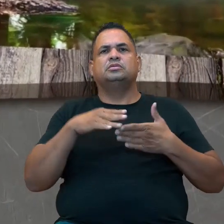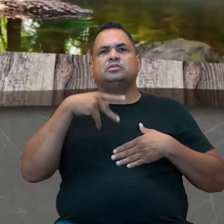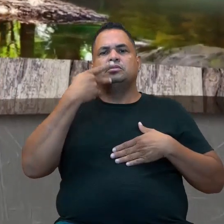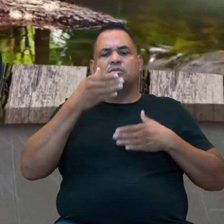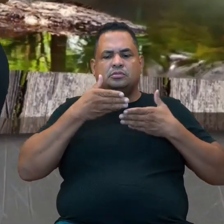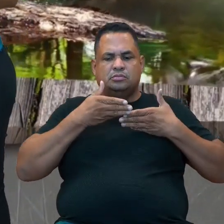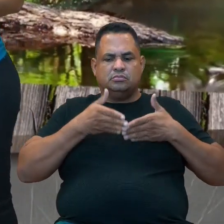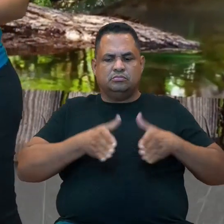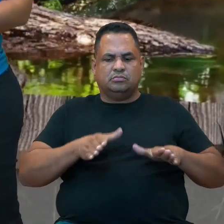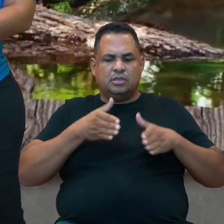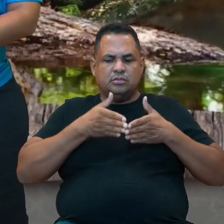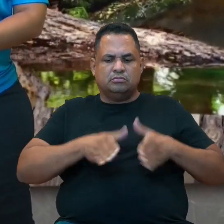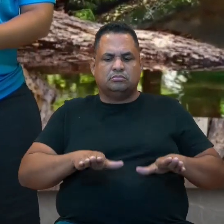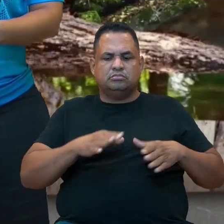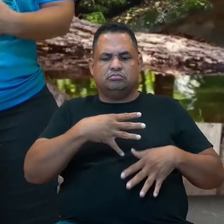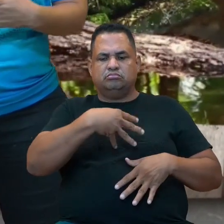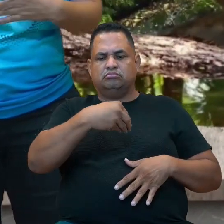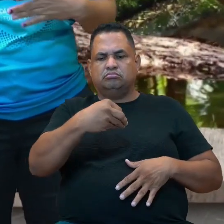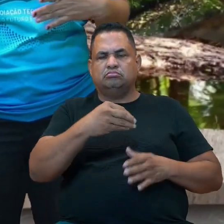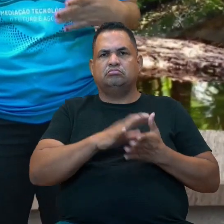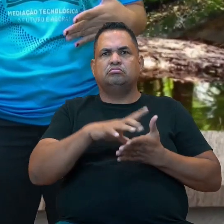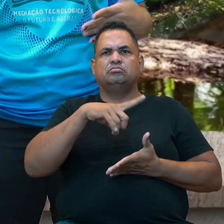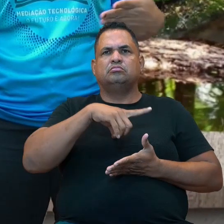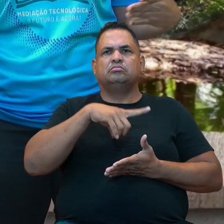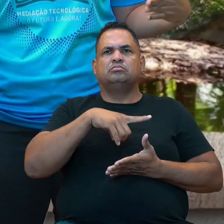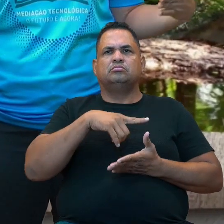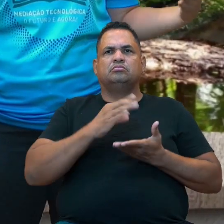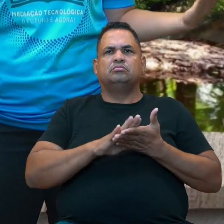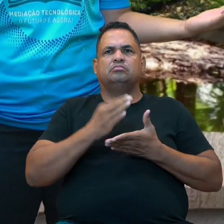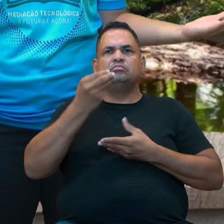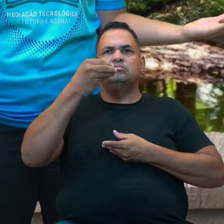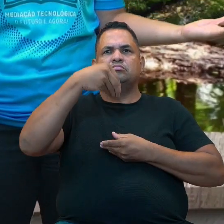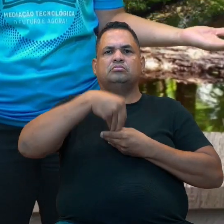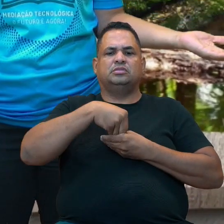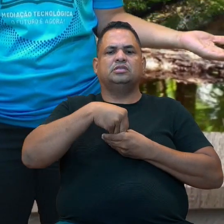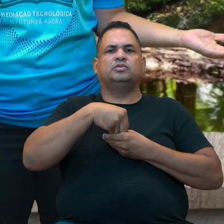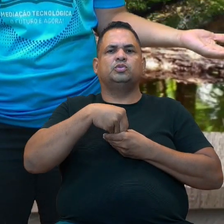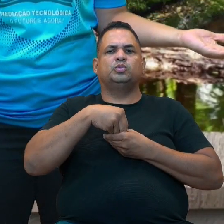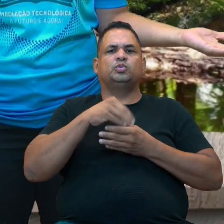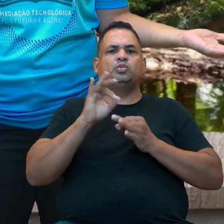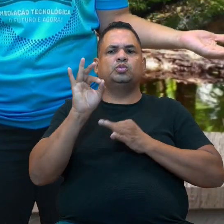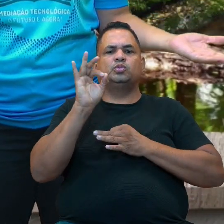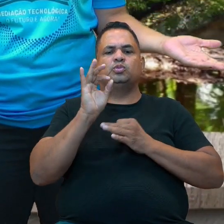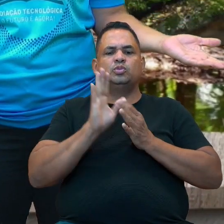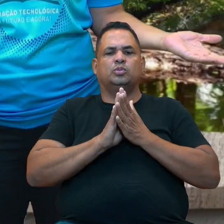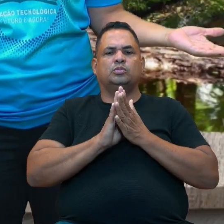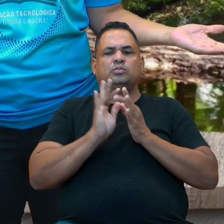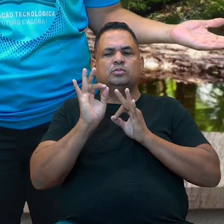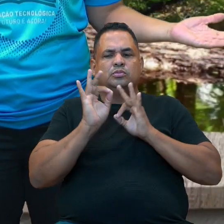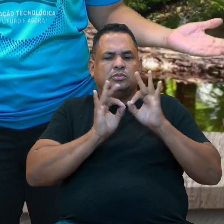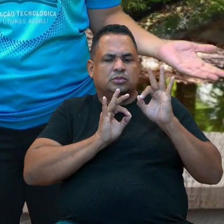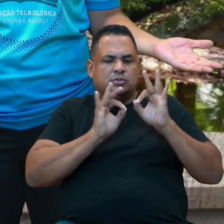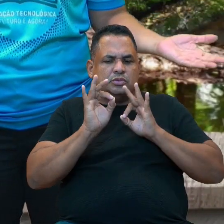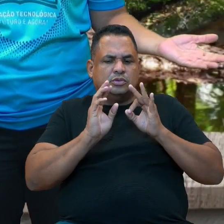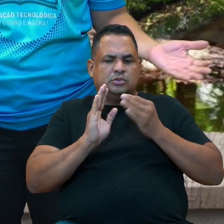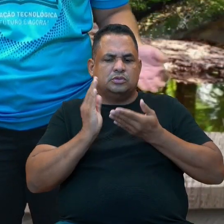dos mecanismos utilizados dentro do processo evolutivo. Como assim, professora?